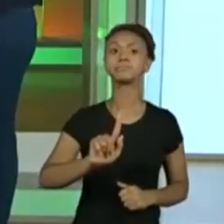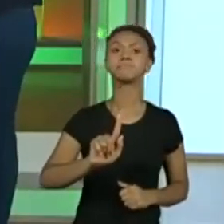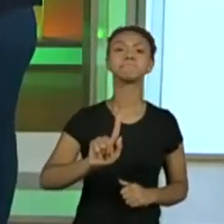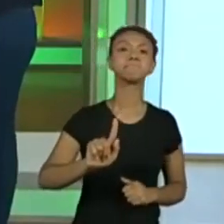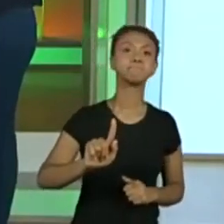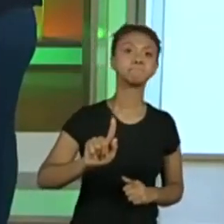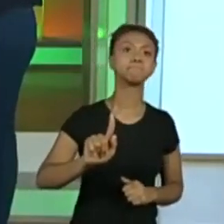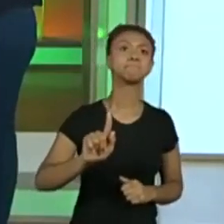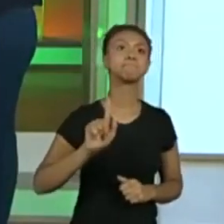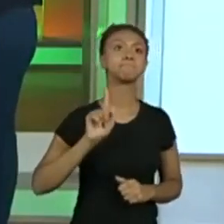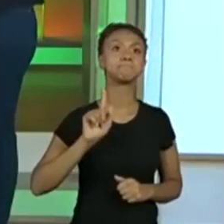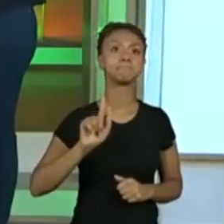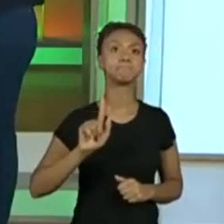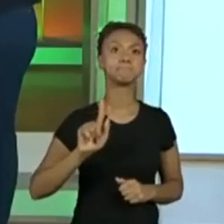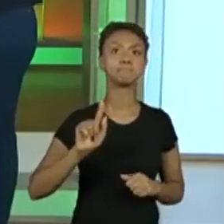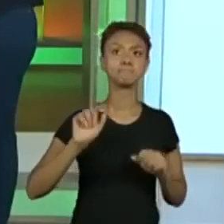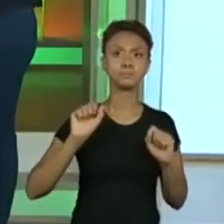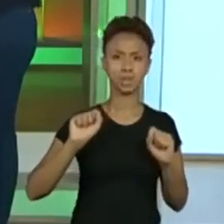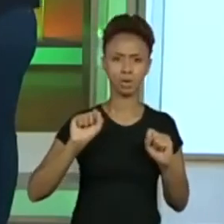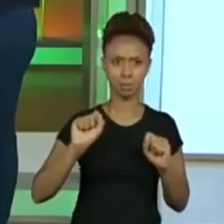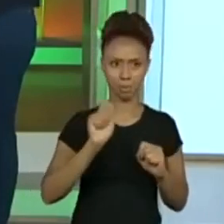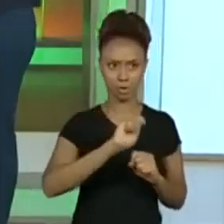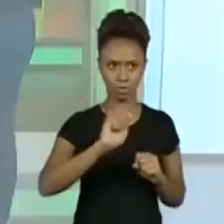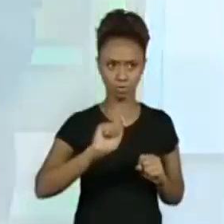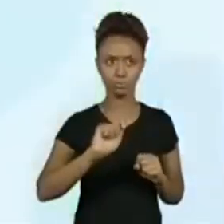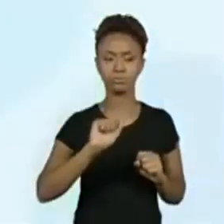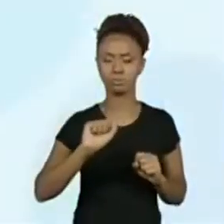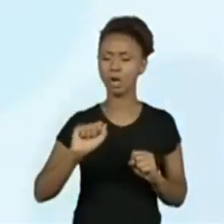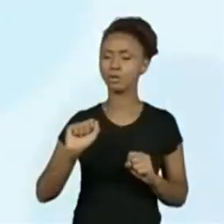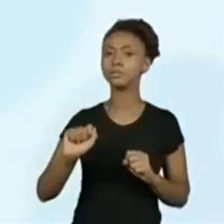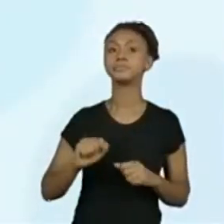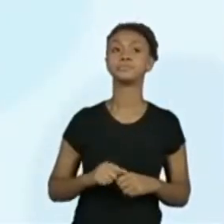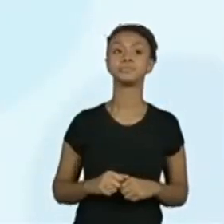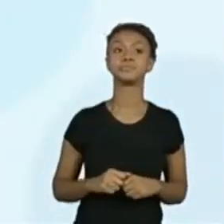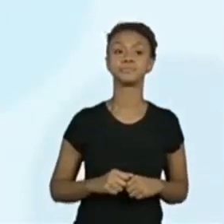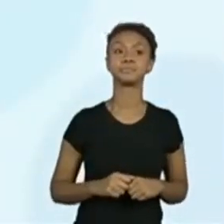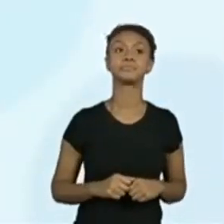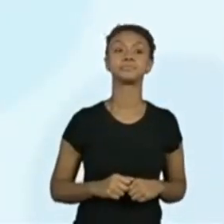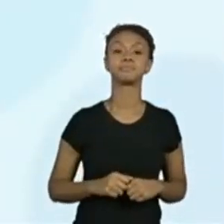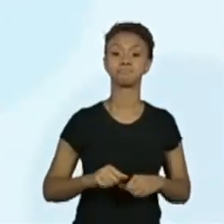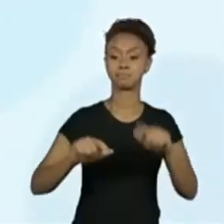representa... A letra G, posso escrever já, pode, Pro? Pode, pode sim. Escrever? A letra G...